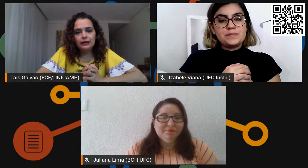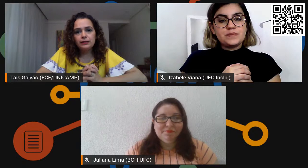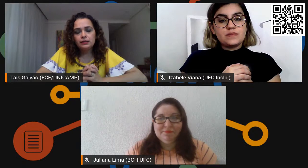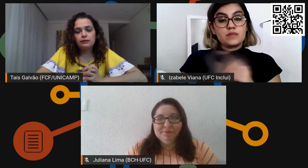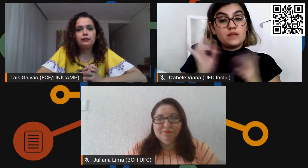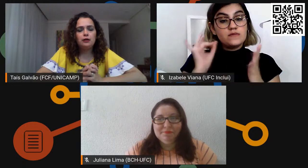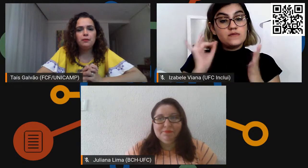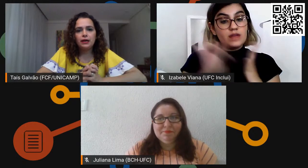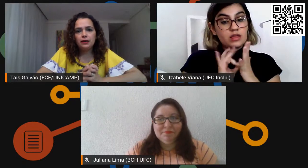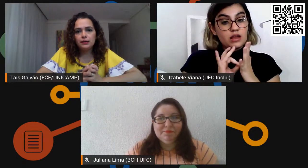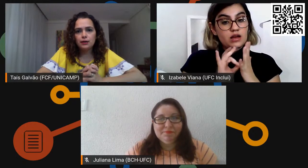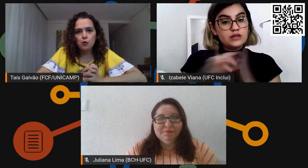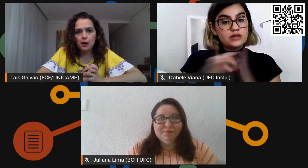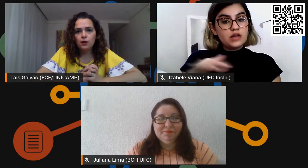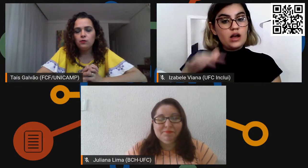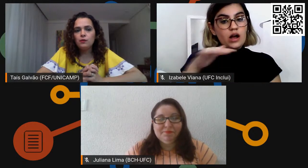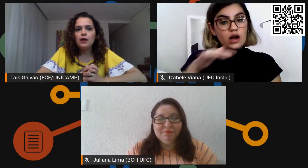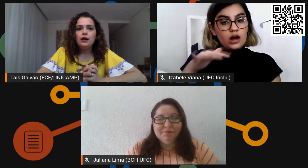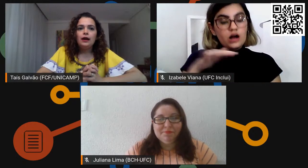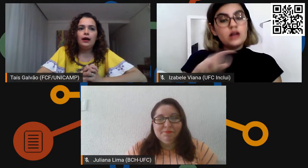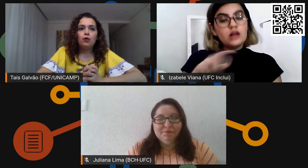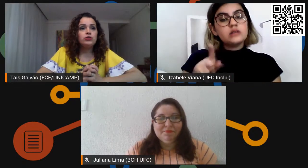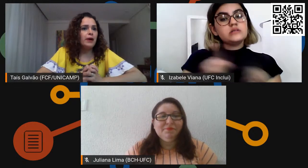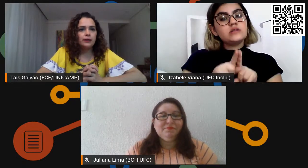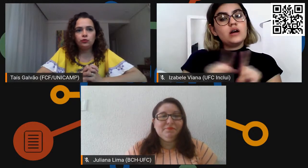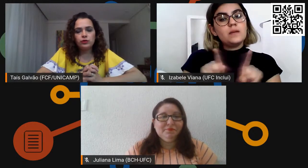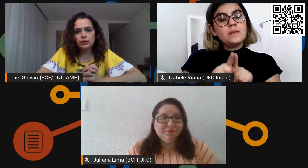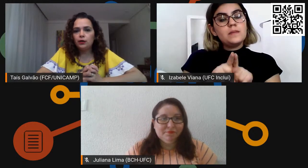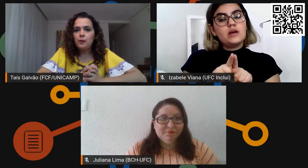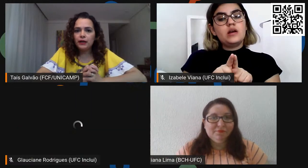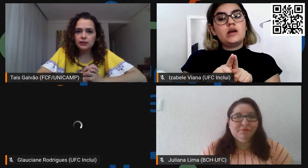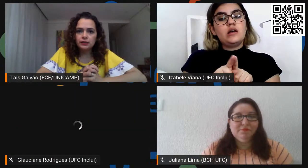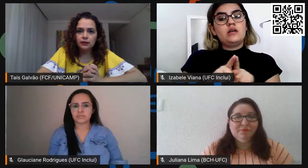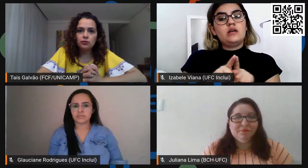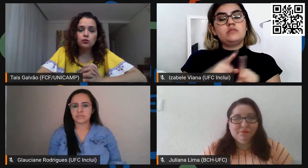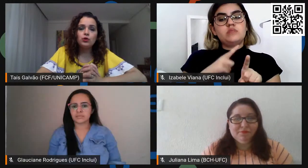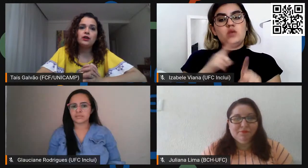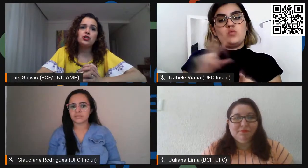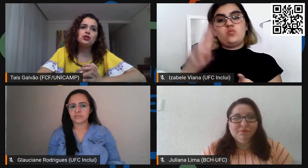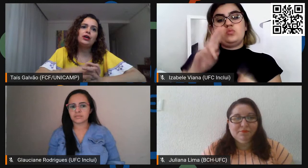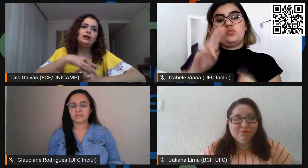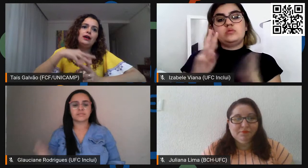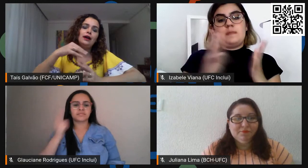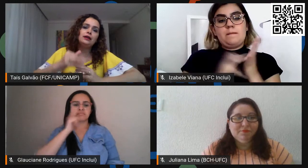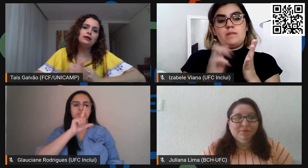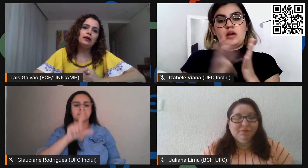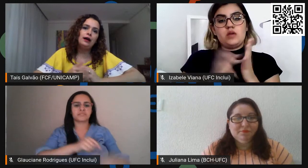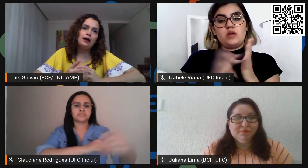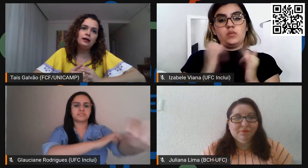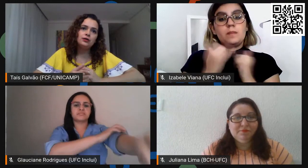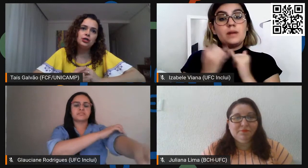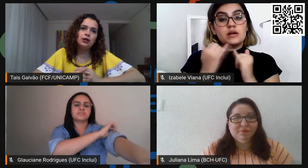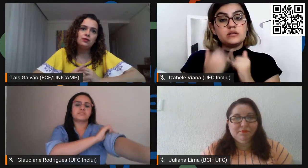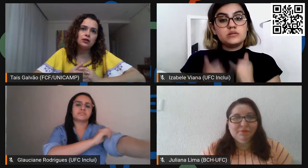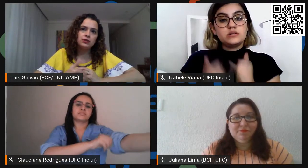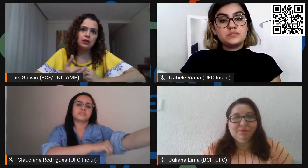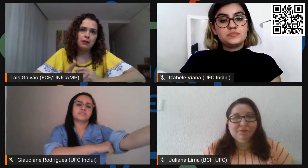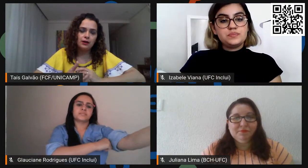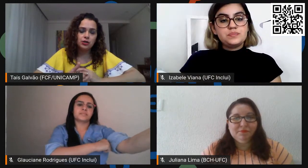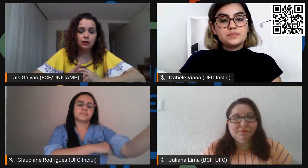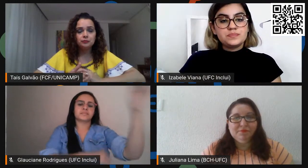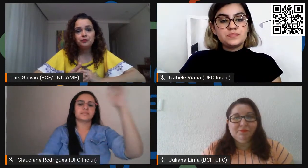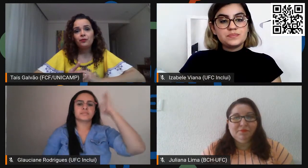essas áreas também lançam mão, os métodos são parecidos, o que a gente tem é que na área de